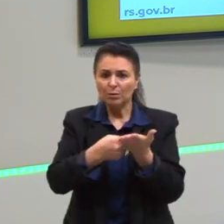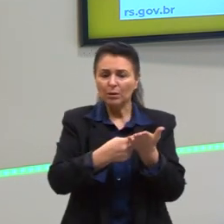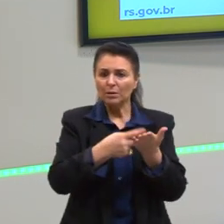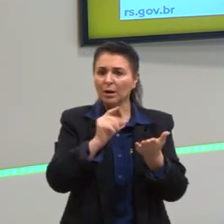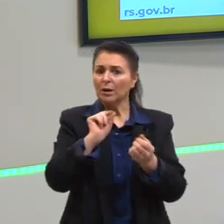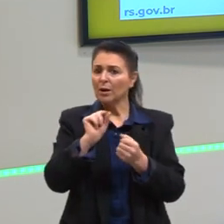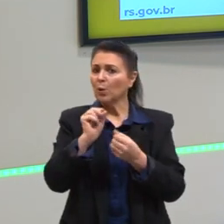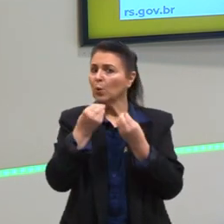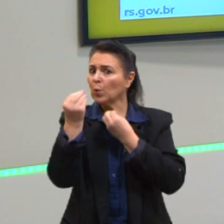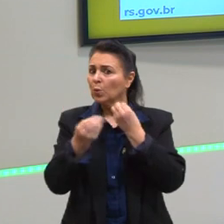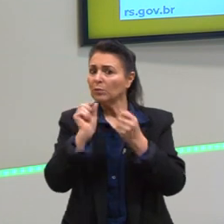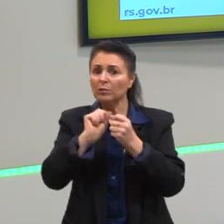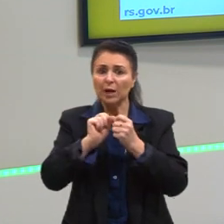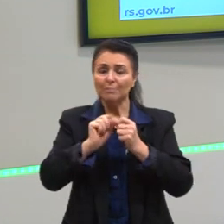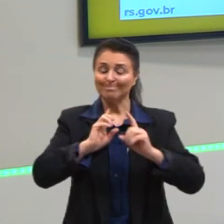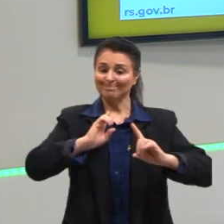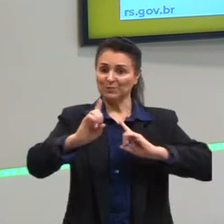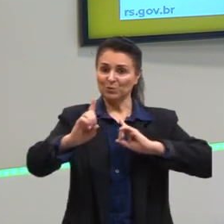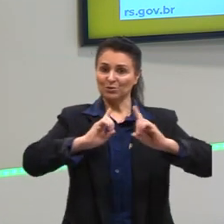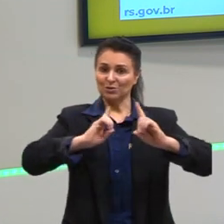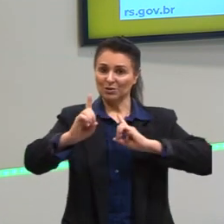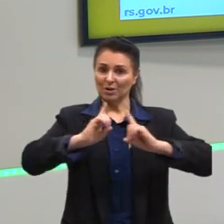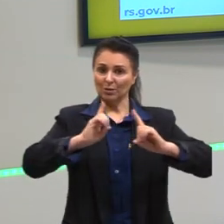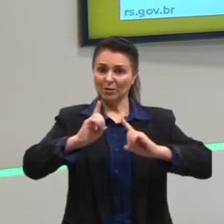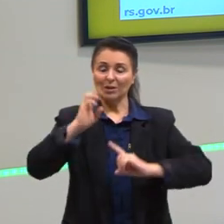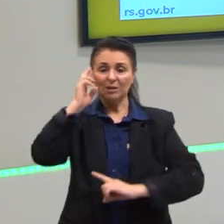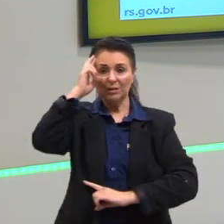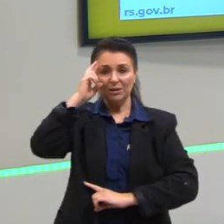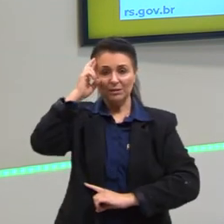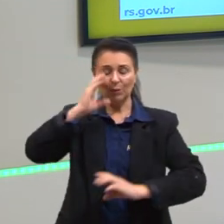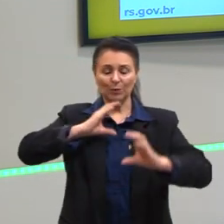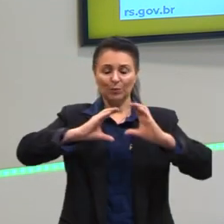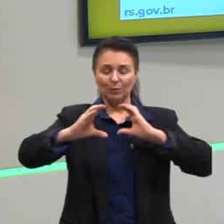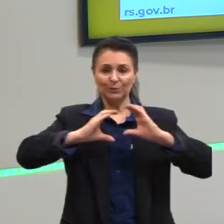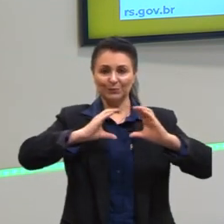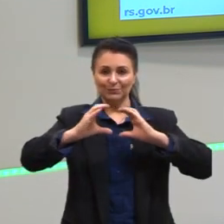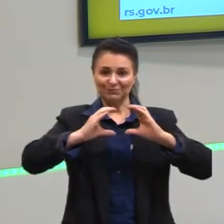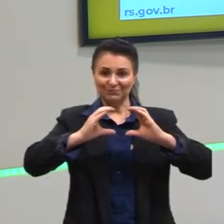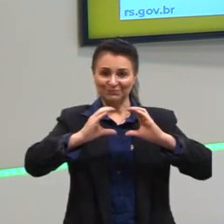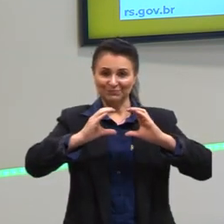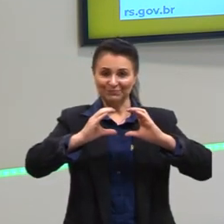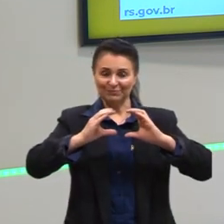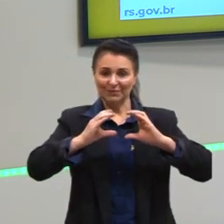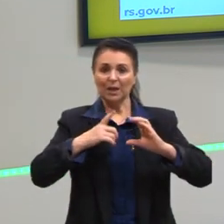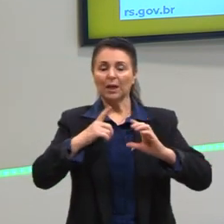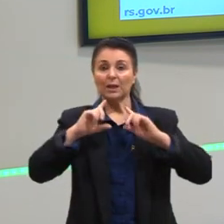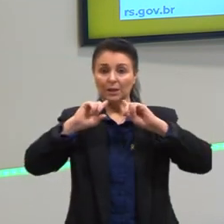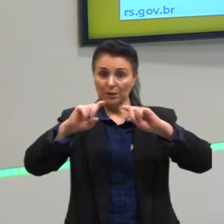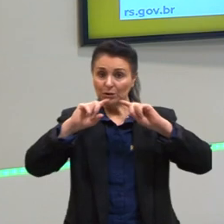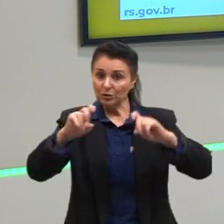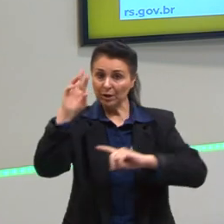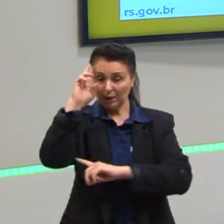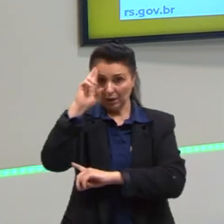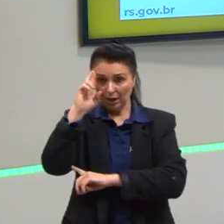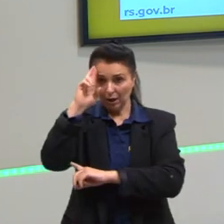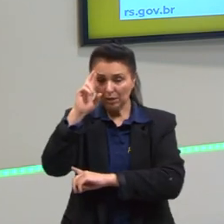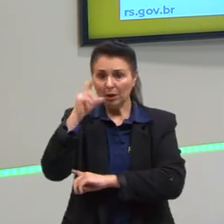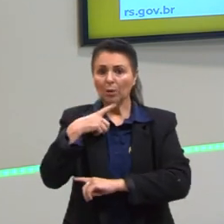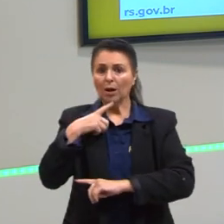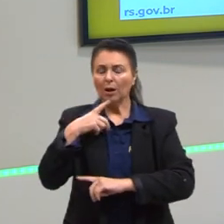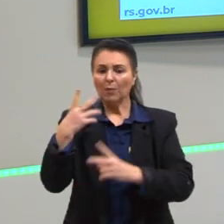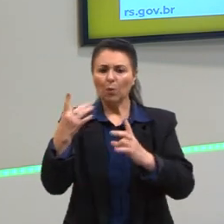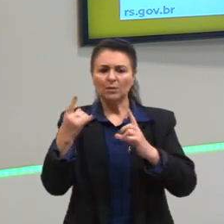serão através desse diálogo dessa razão comunicativa né ele crítica que a razão havia ficado uma